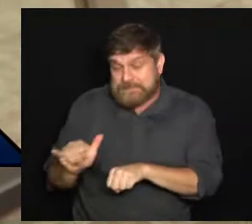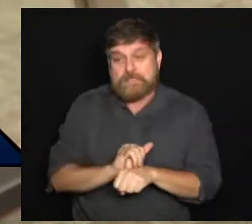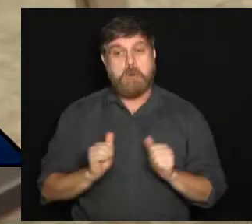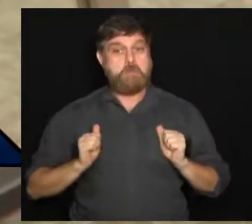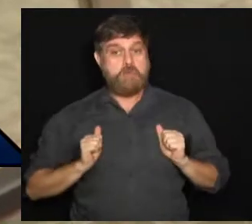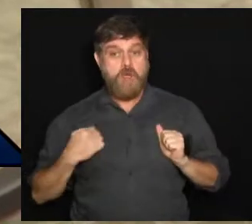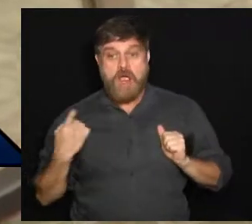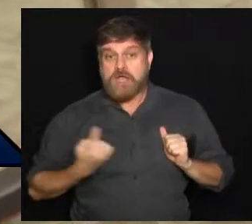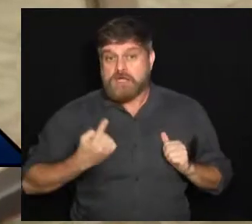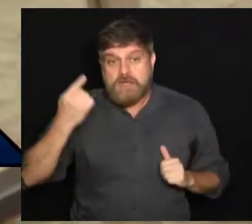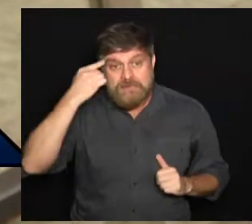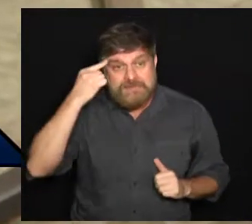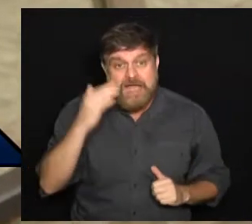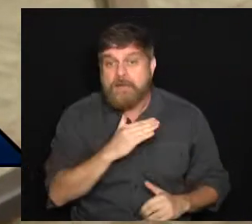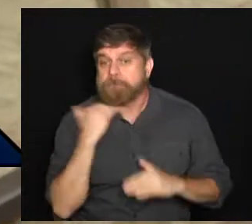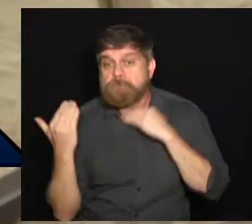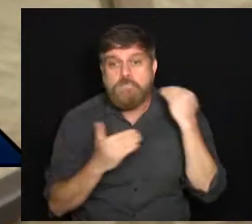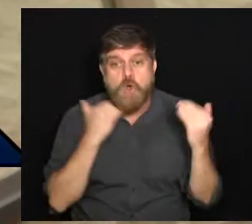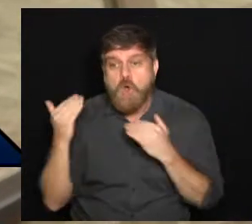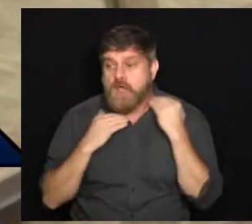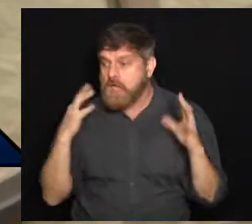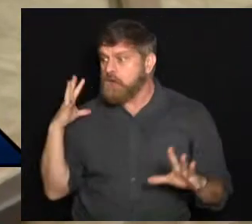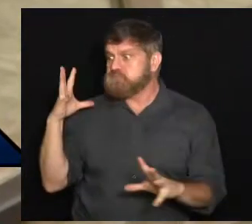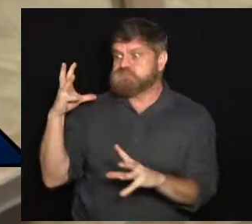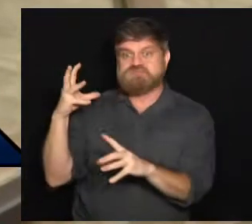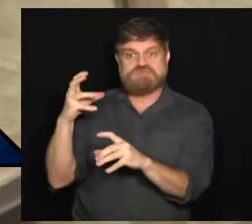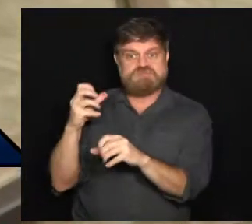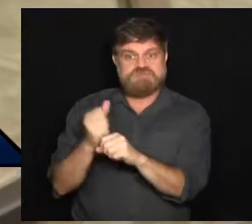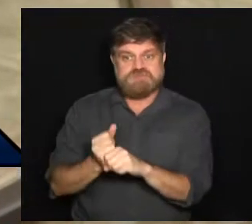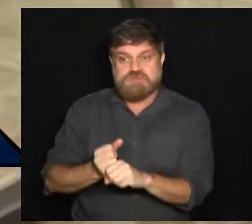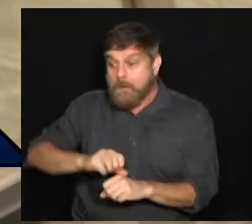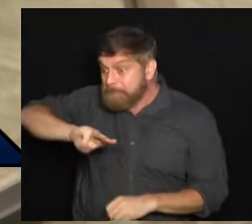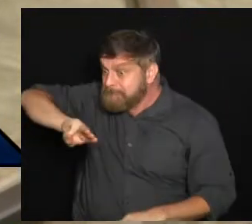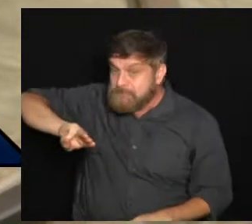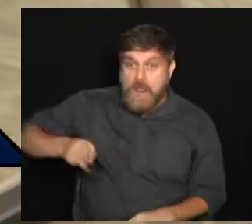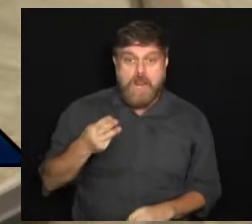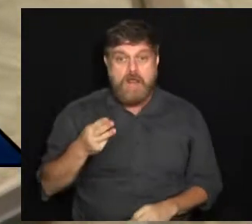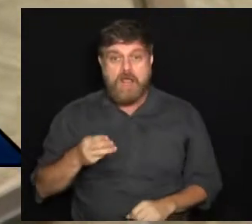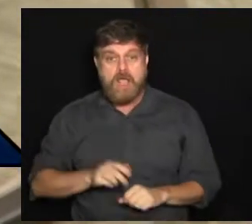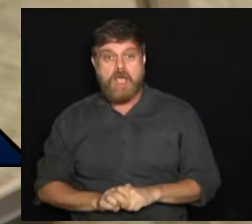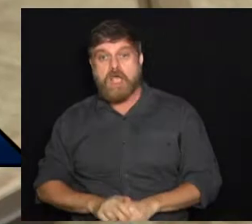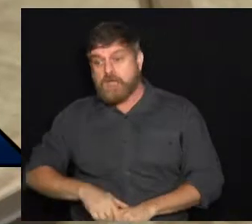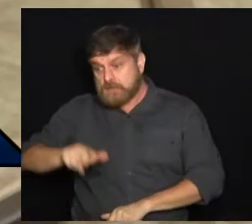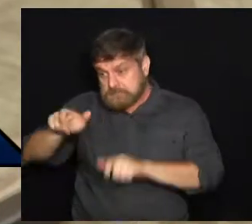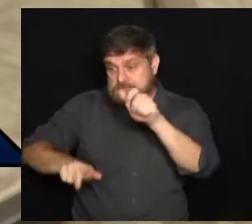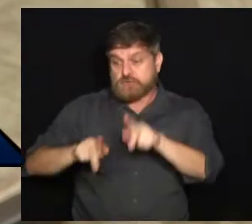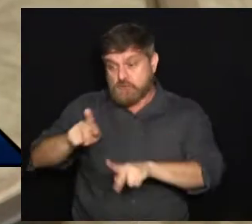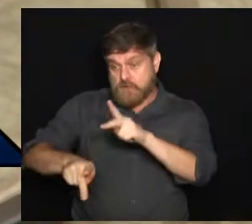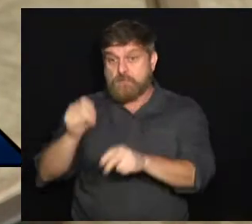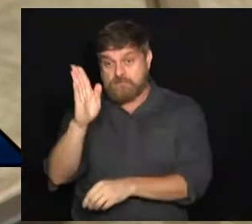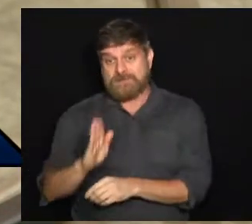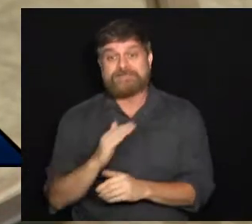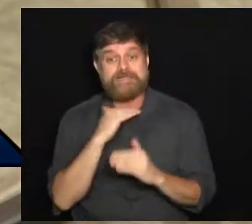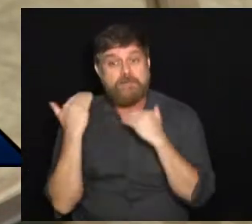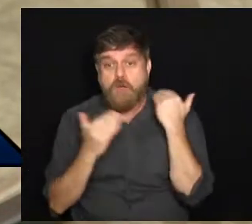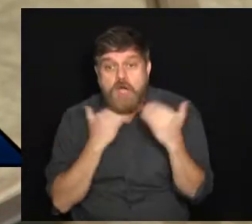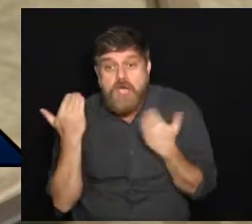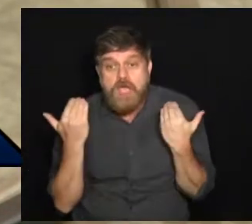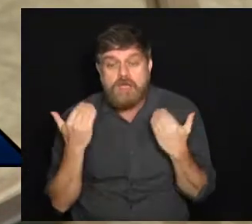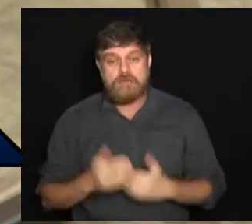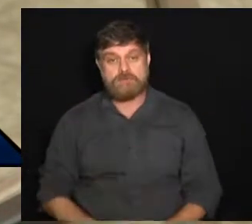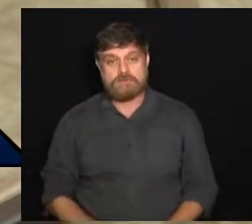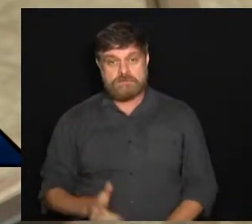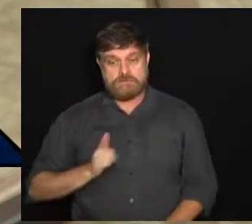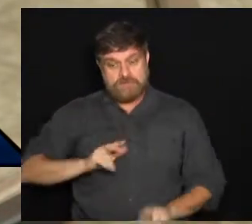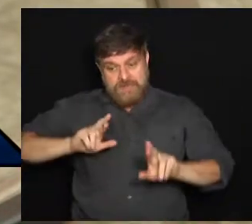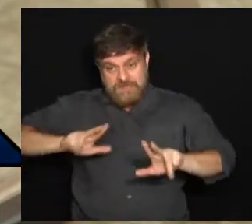estamos falando da possibilidade de morrer milhares, dezenas, centenas de milhares de brasileiros. Sim. Centenas de milhares. Então, a diferença, ela passa por